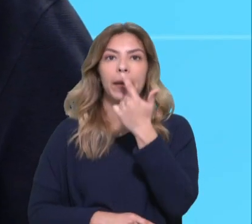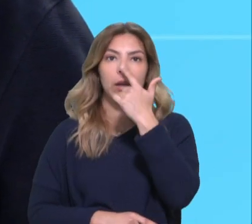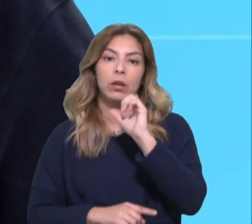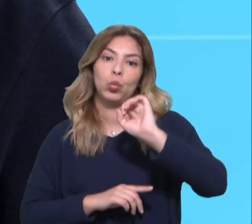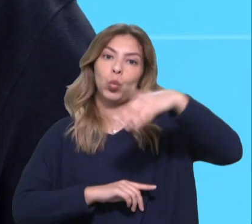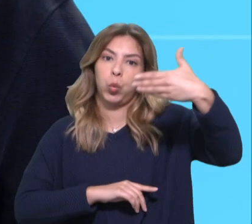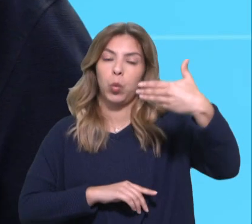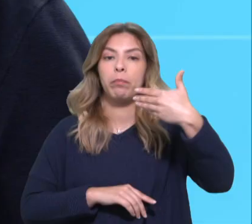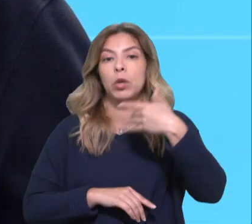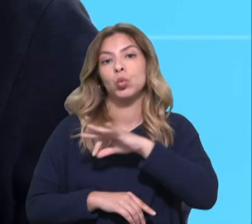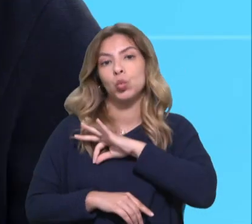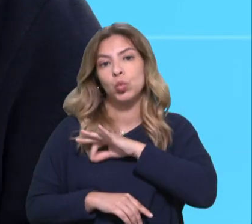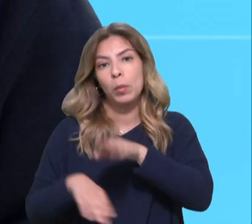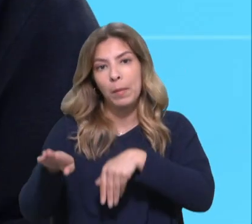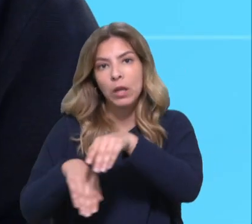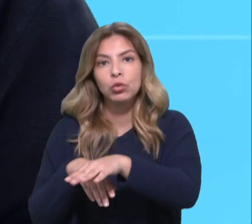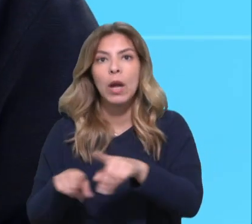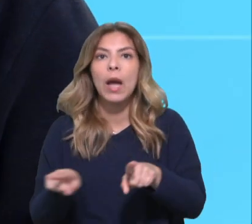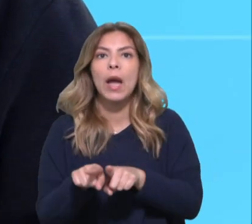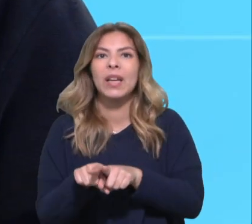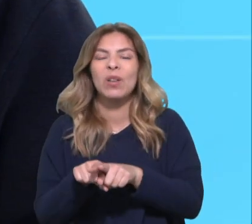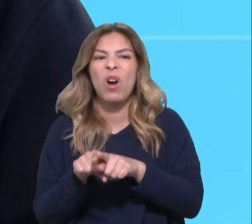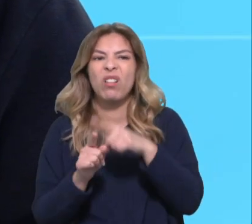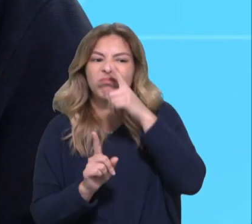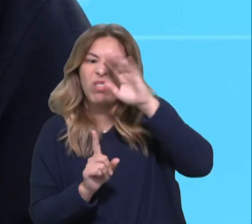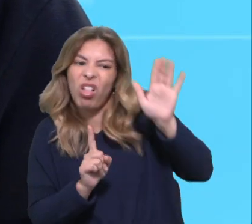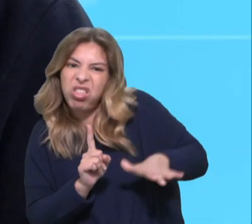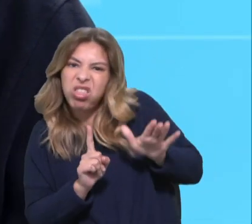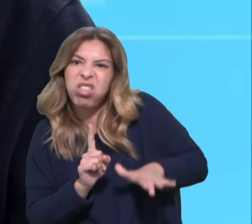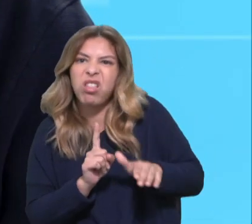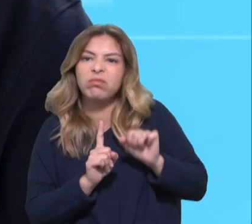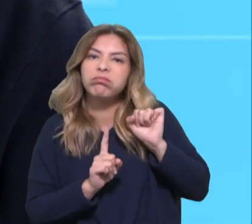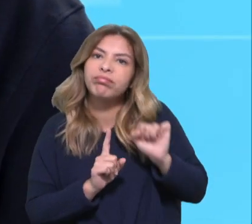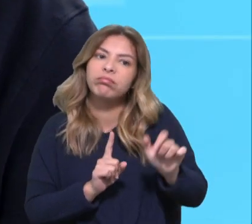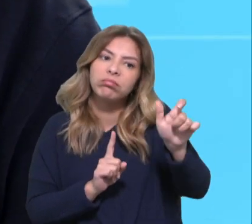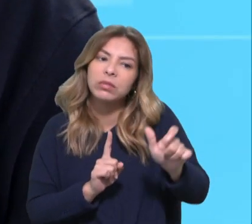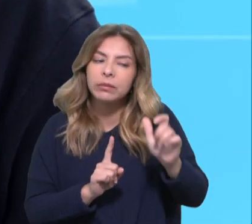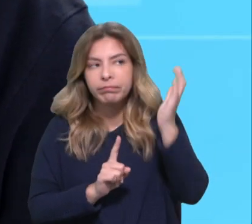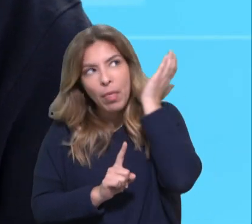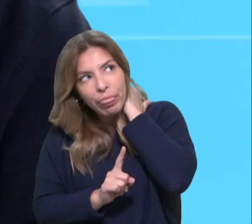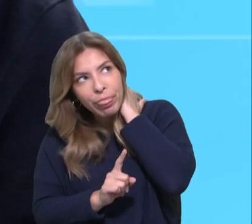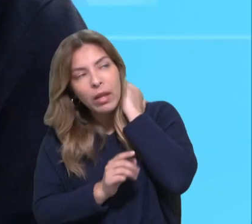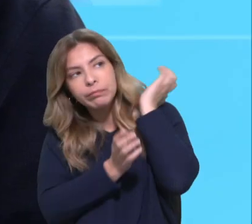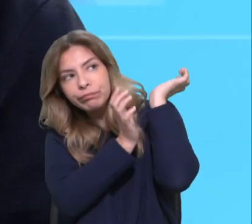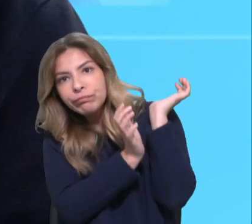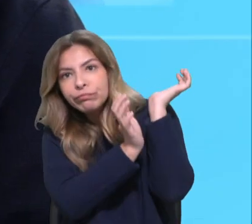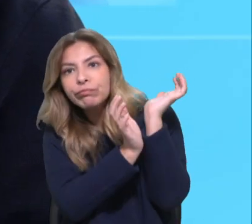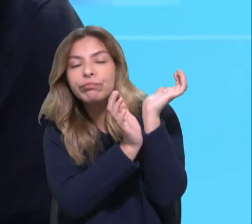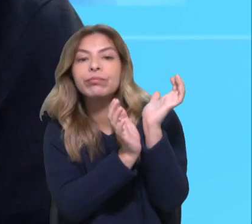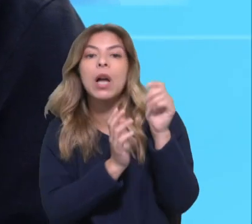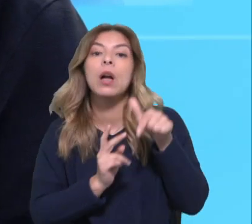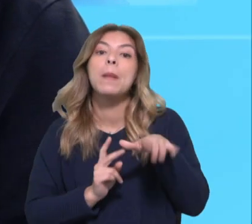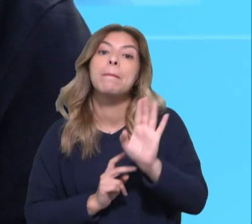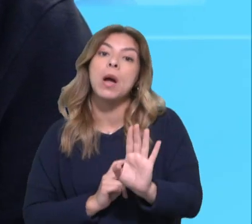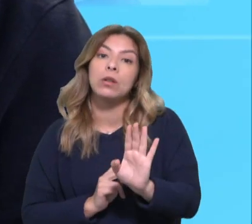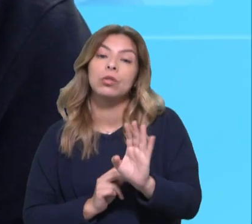Passos, funciona quase como se fosse um carrasco que, no fundo, está ali a penalizar o Senhor, neste caso.